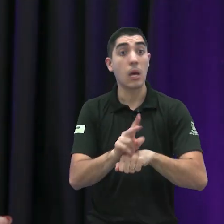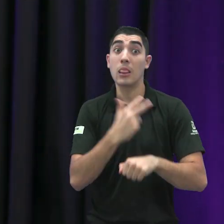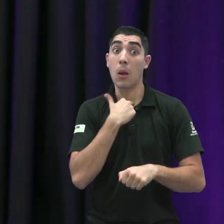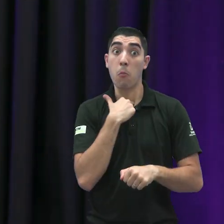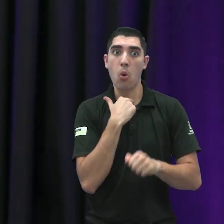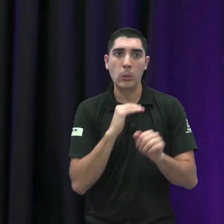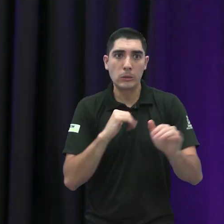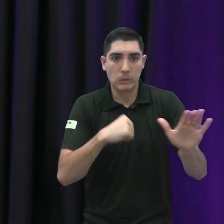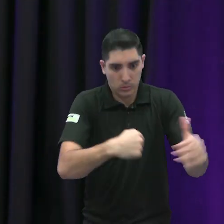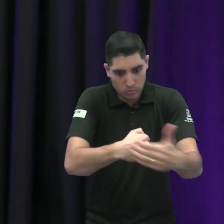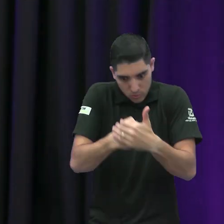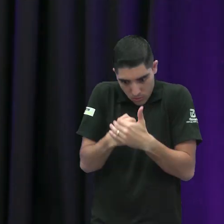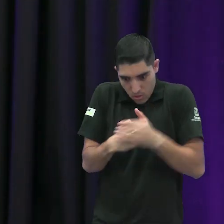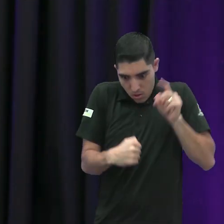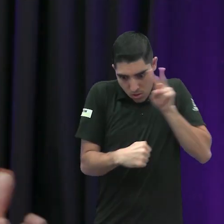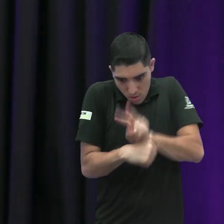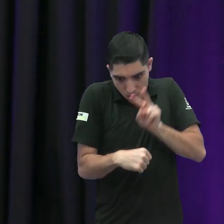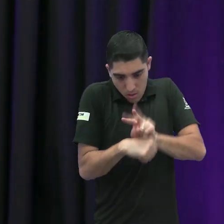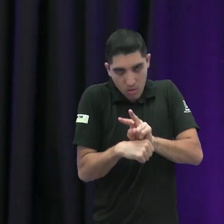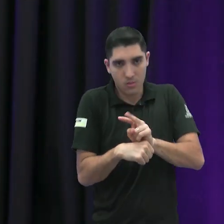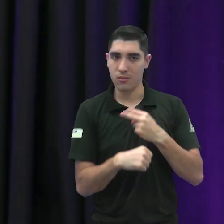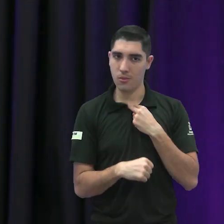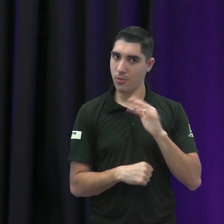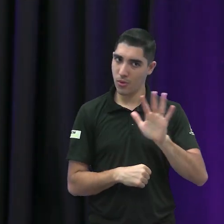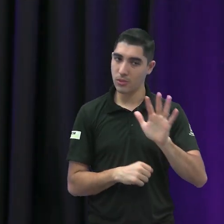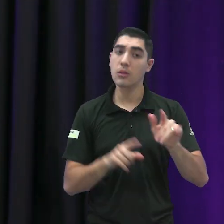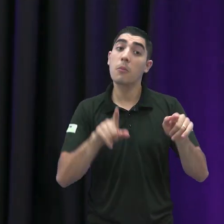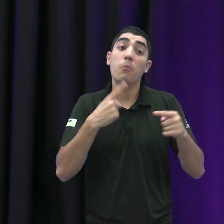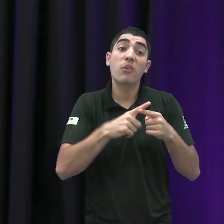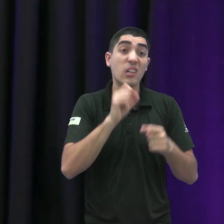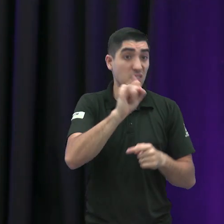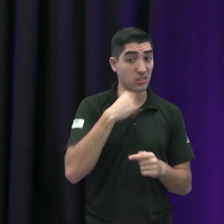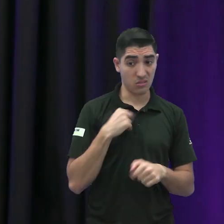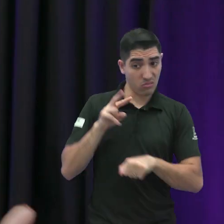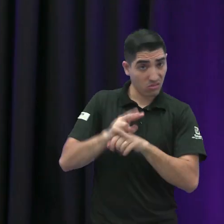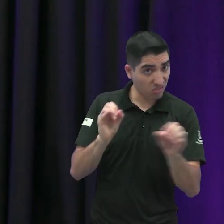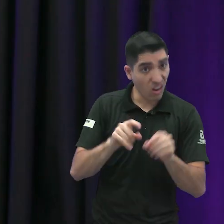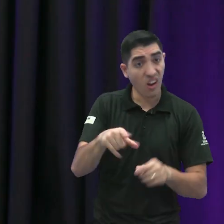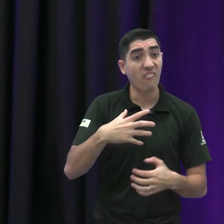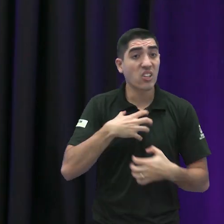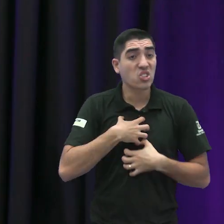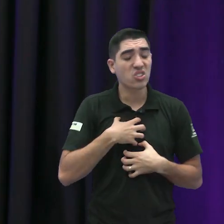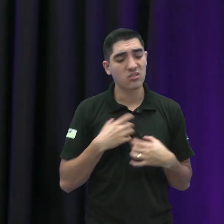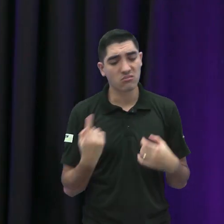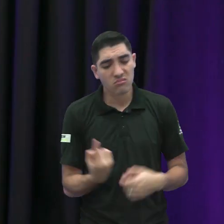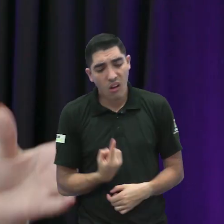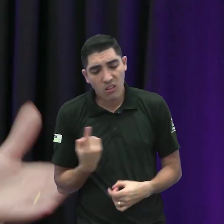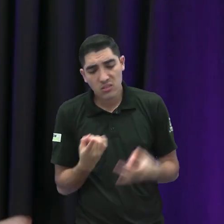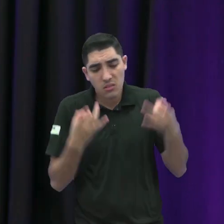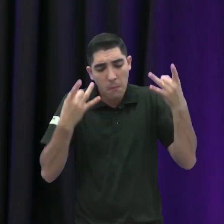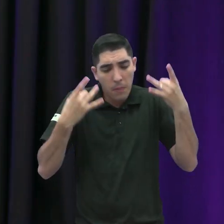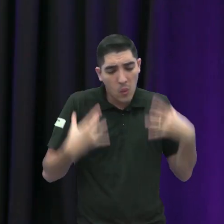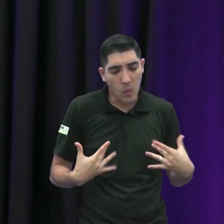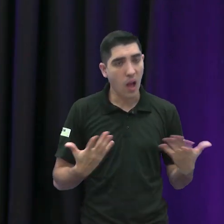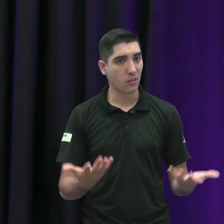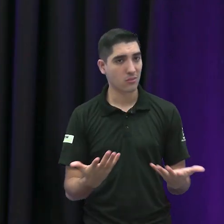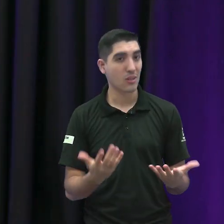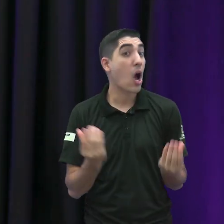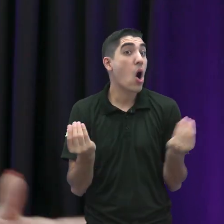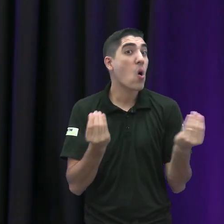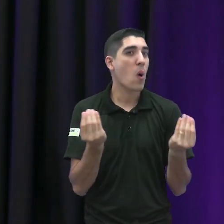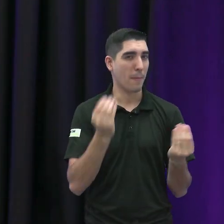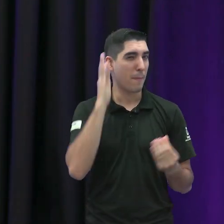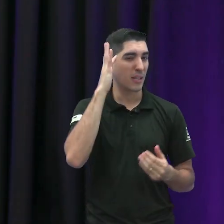numa medida certa é importante, porque senão esses filhos também vão se sentir abandonados. E daí, se eles estão abandonados dentro de uma rede ali